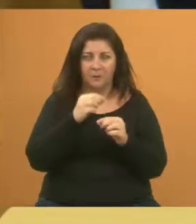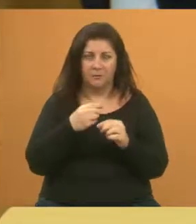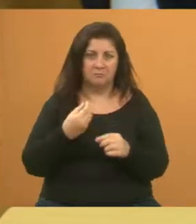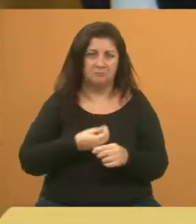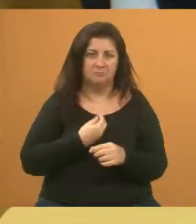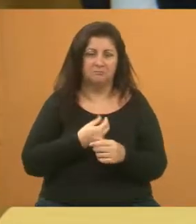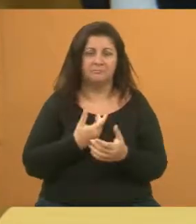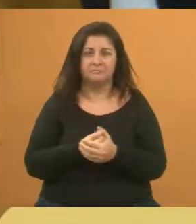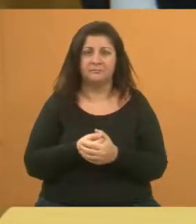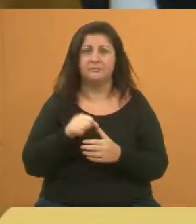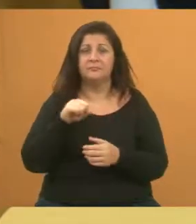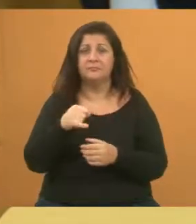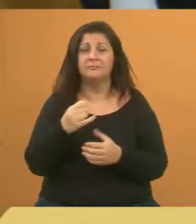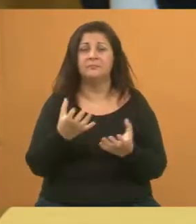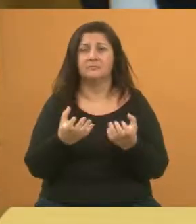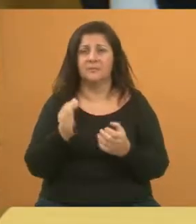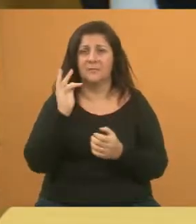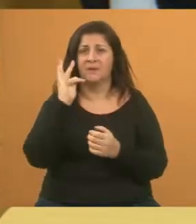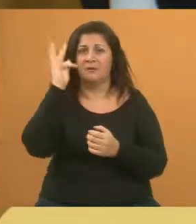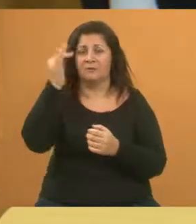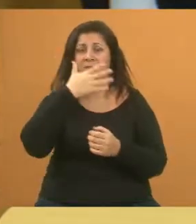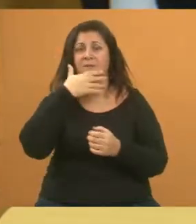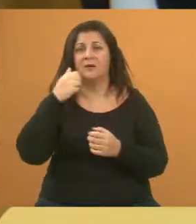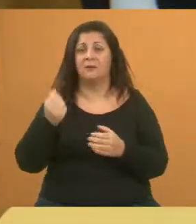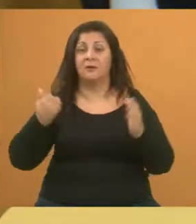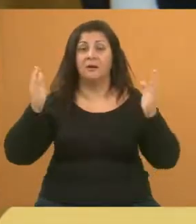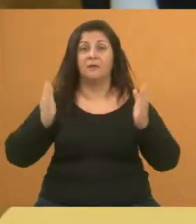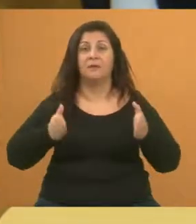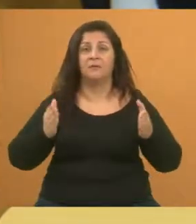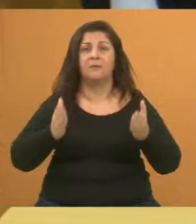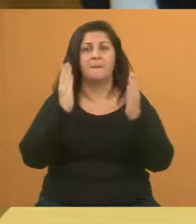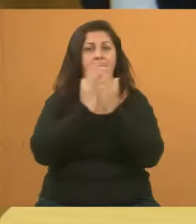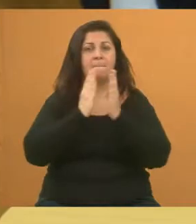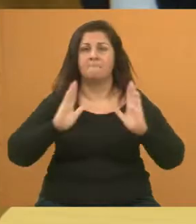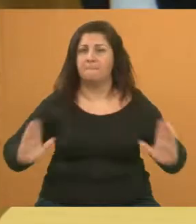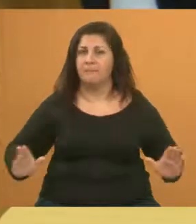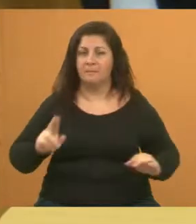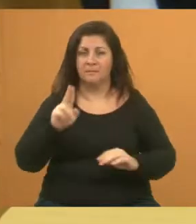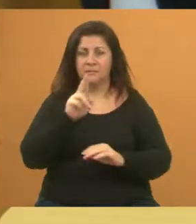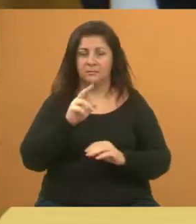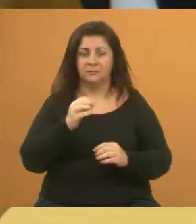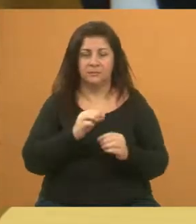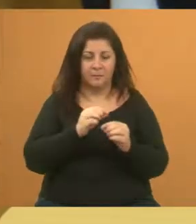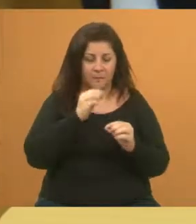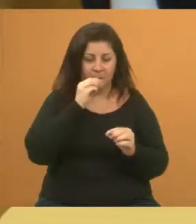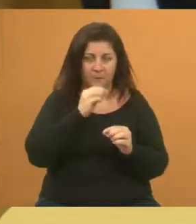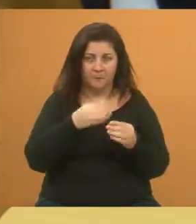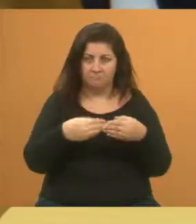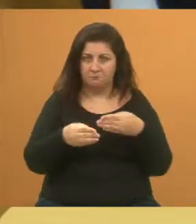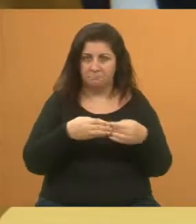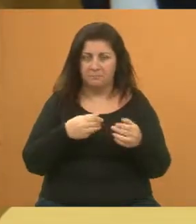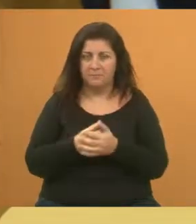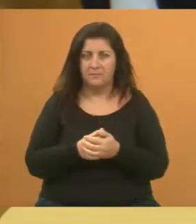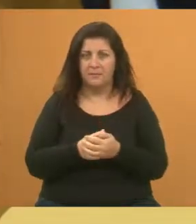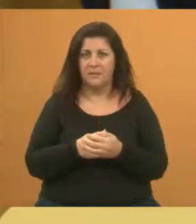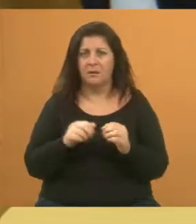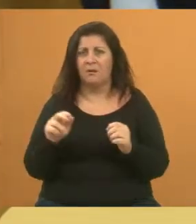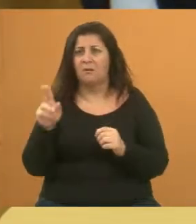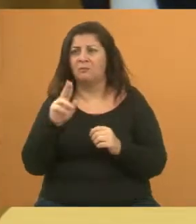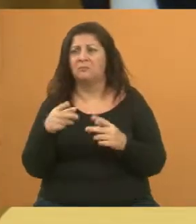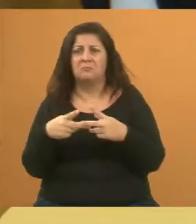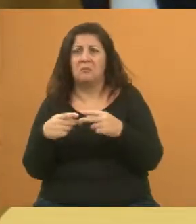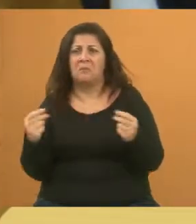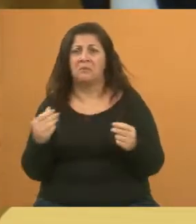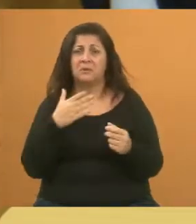que o futuro seja melhor, agora é o momento de deixar de usar canudinhos. Há que se buscar alternativas menos